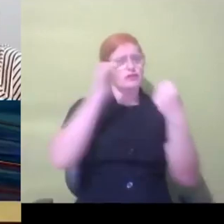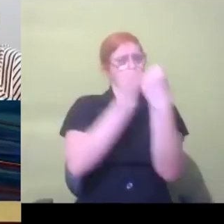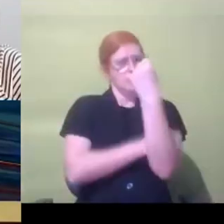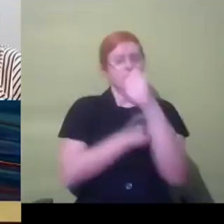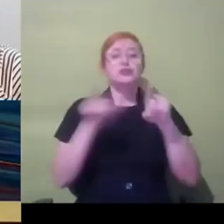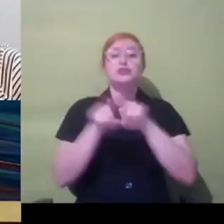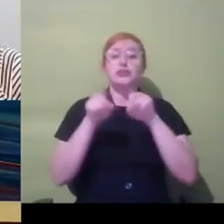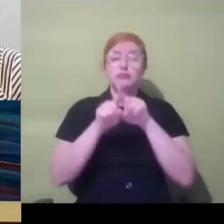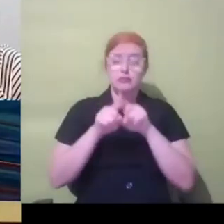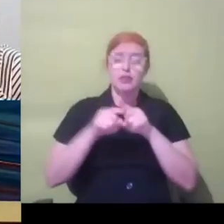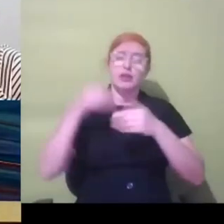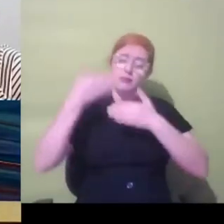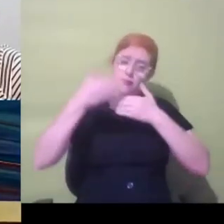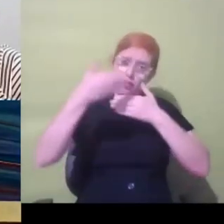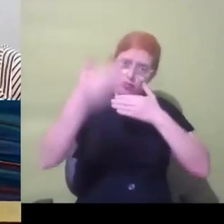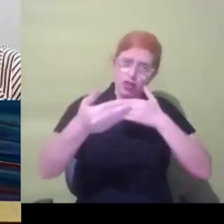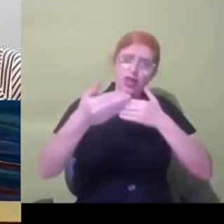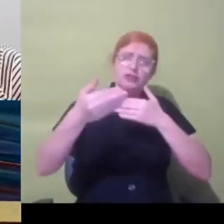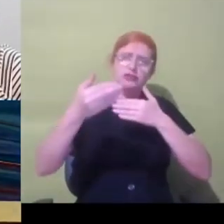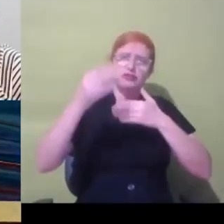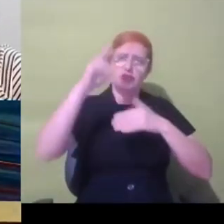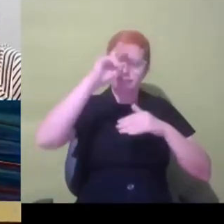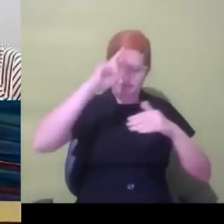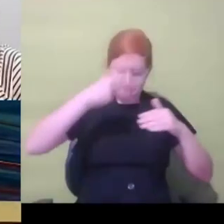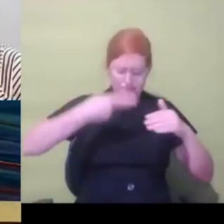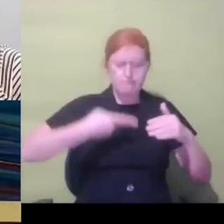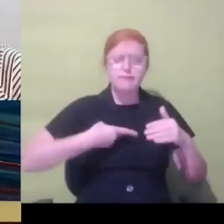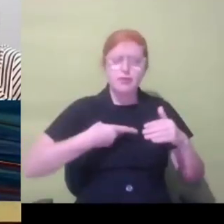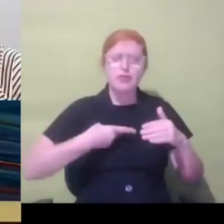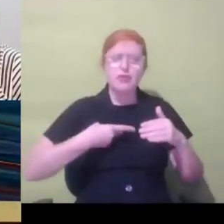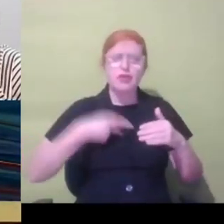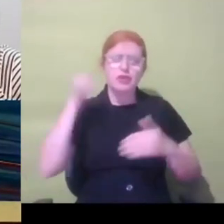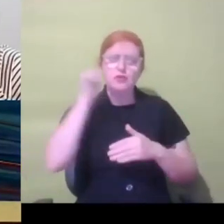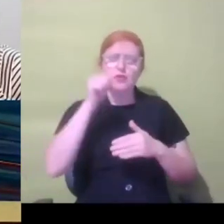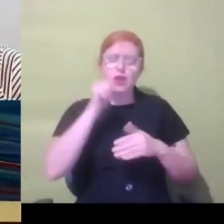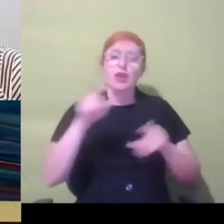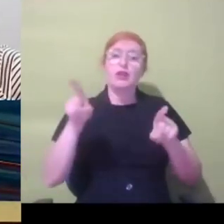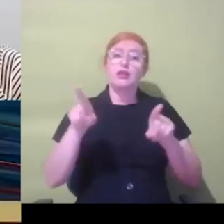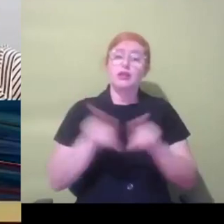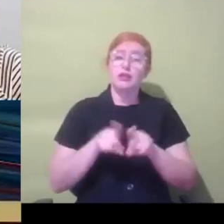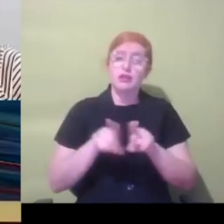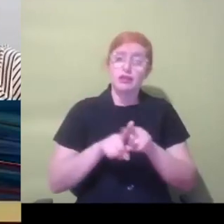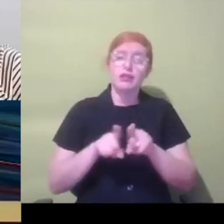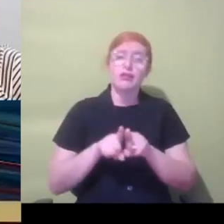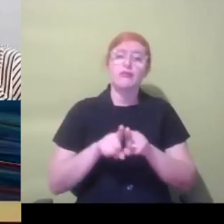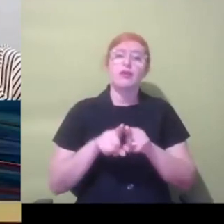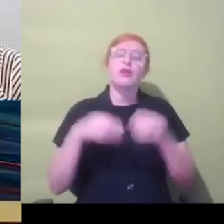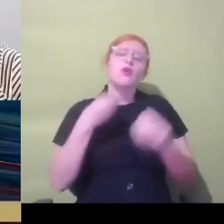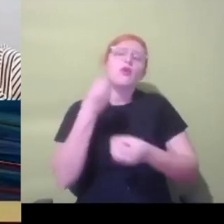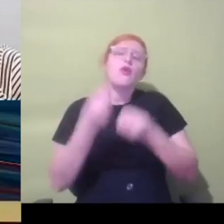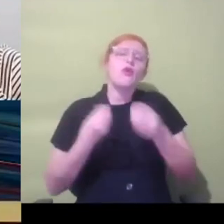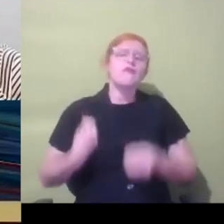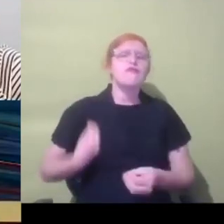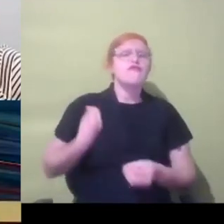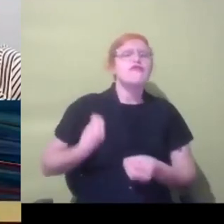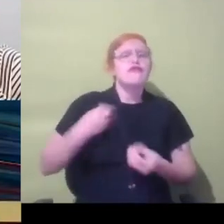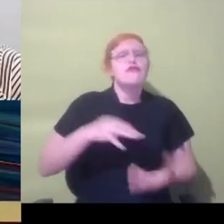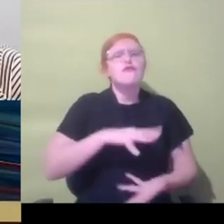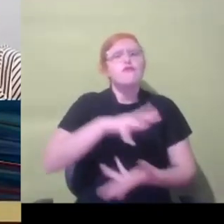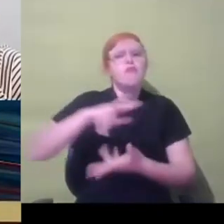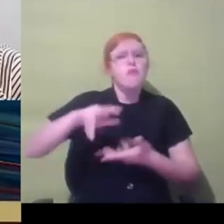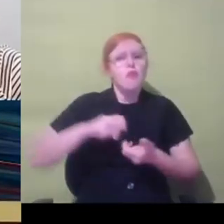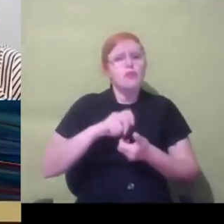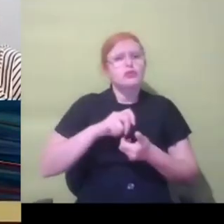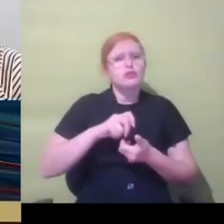um processo também de reconhecimento das suas próprias experiências enquanto mulher, mas também como essa forma de estar no mundo impõe